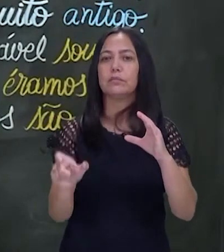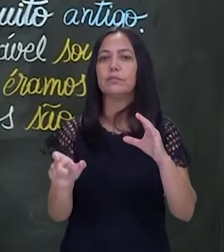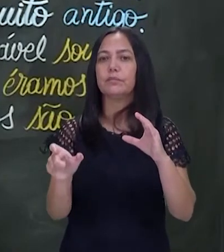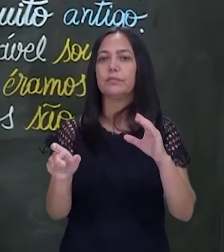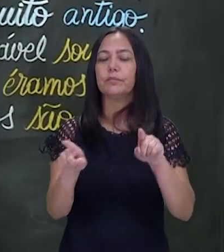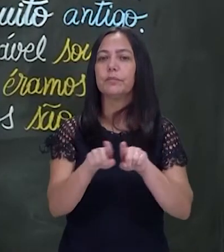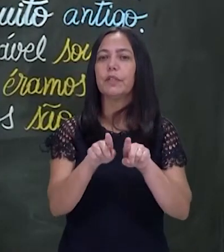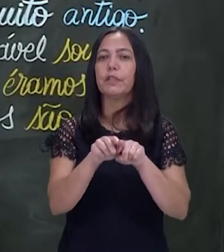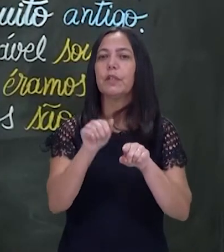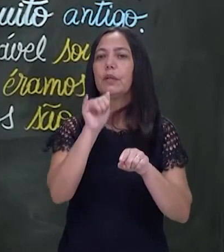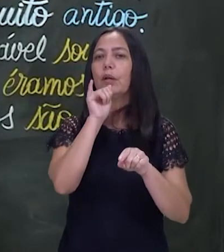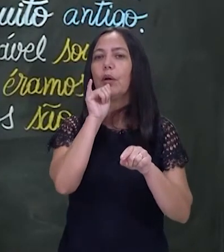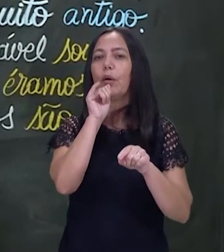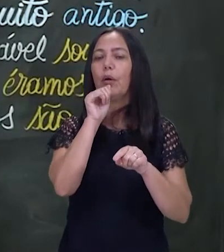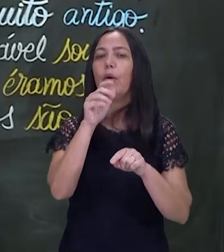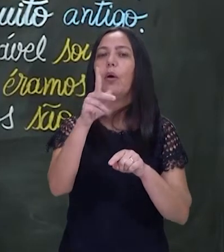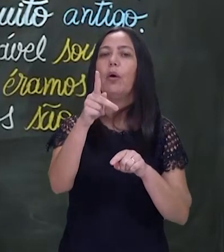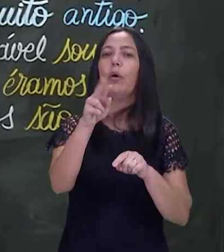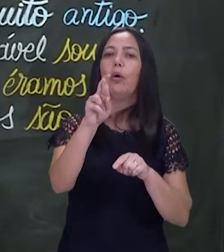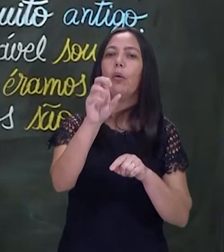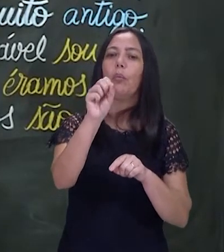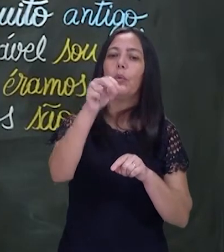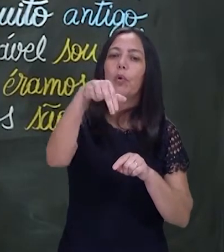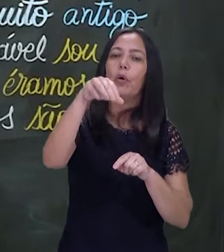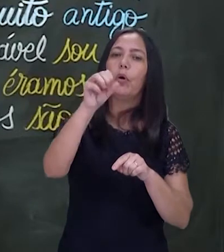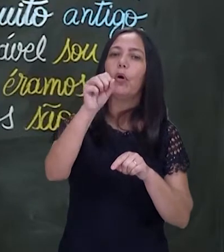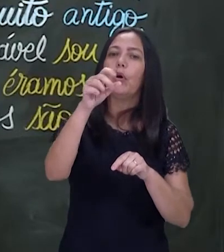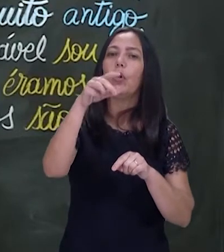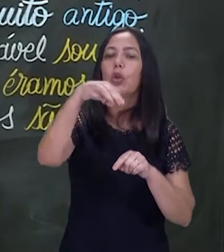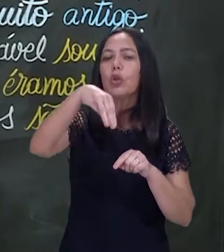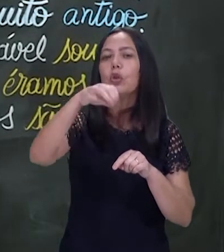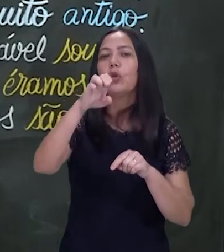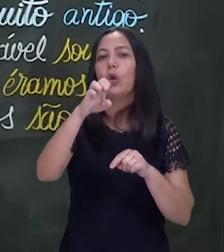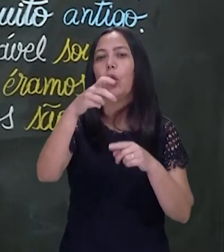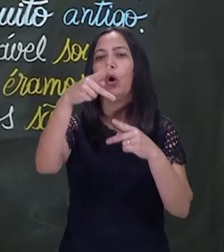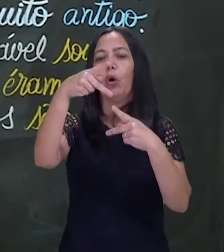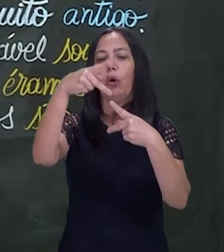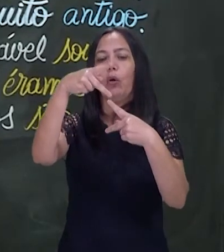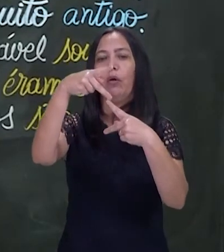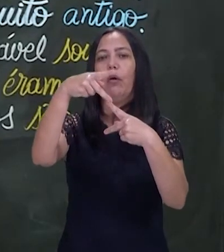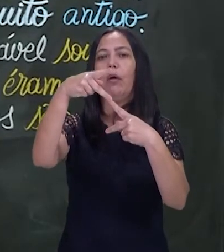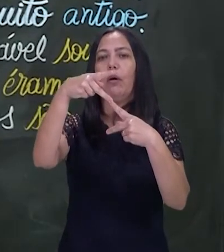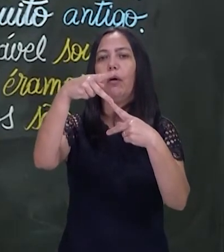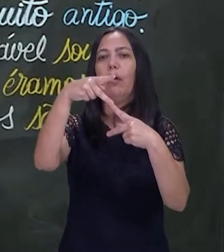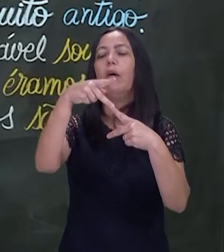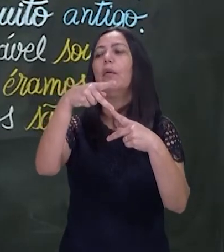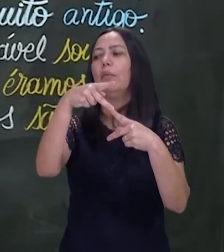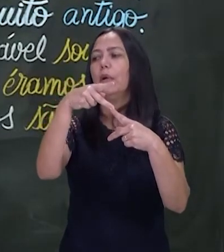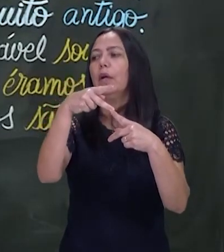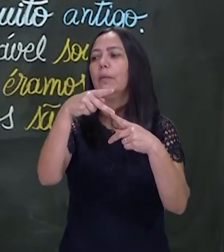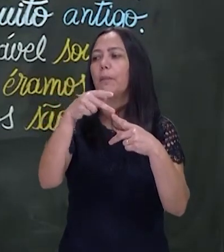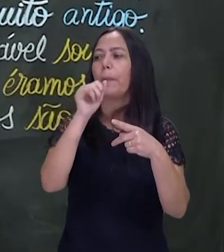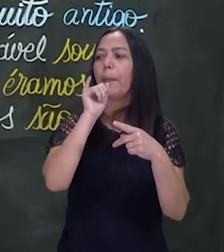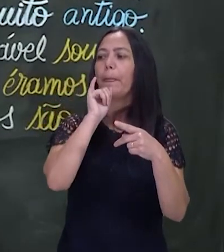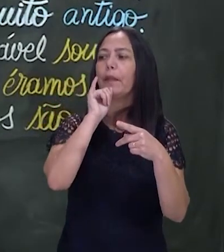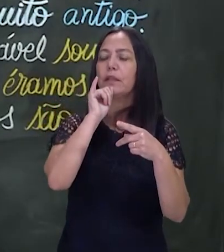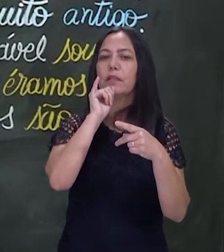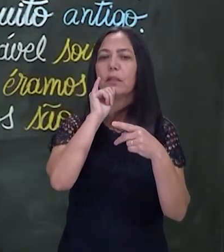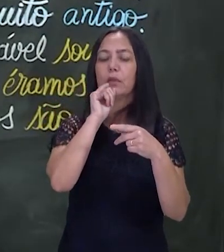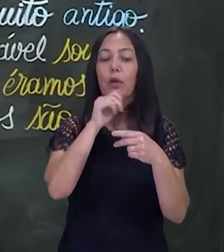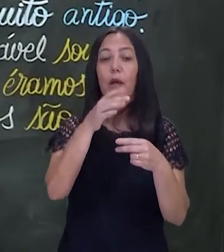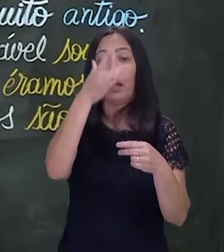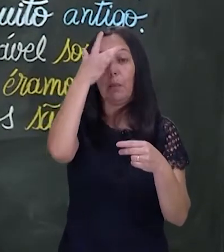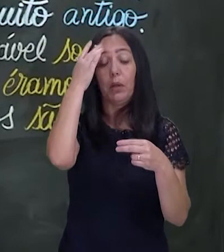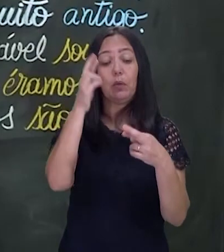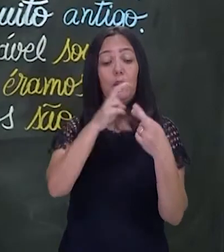o pronome. Os pronomes também podem funcionar como predicativo do sujeito em construções do tipo o